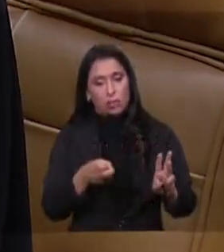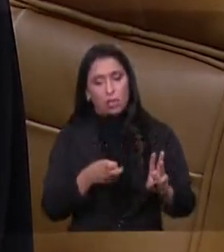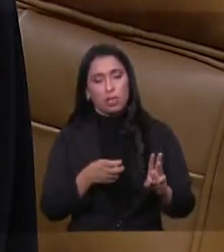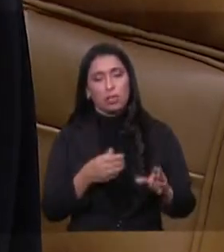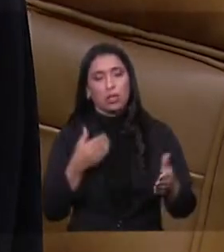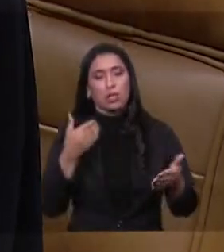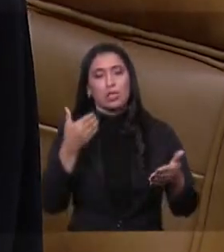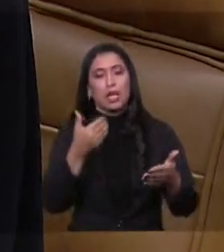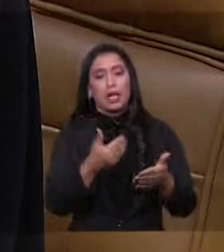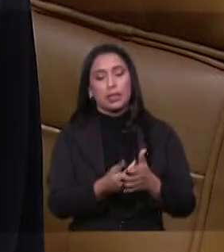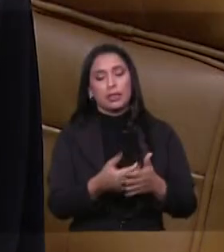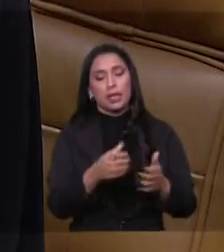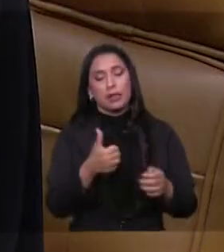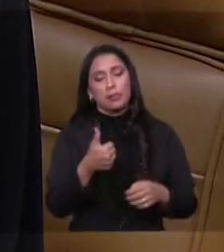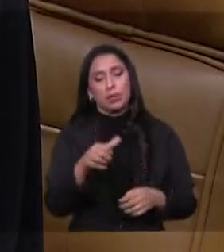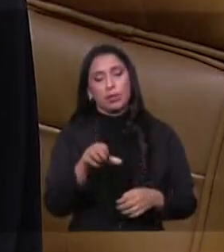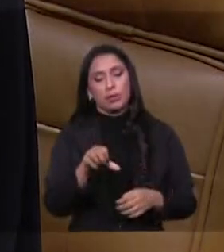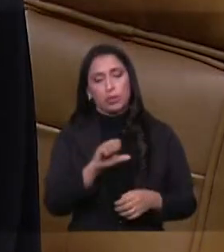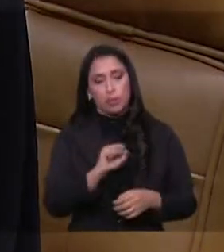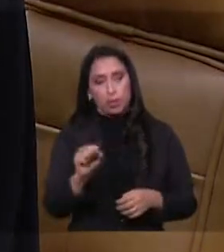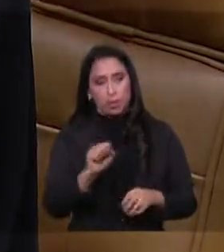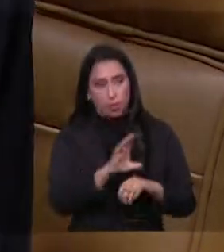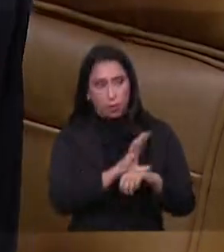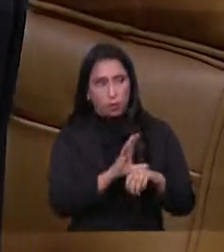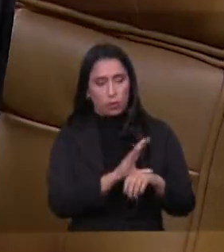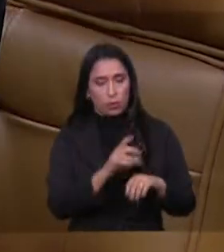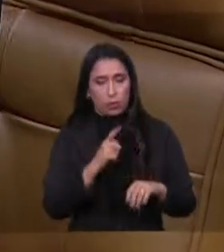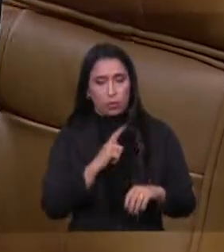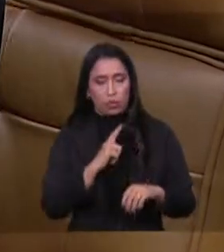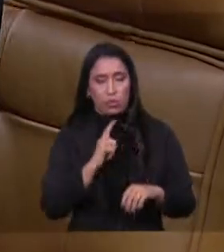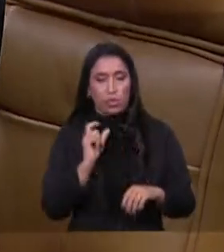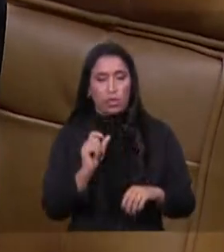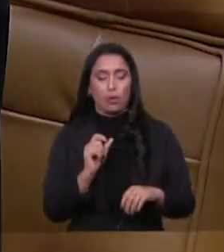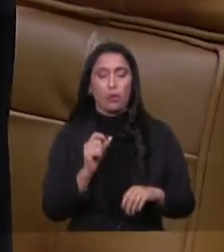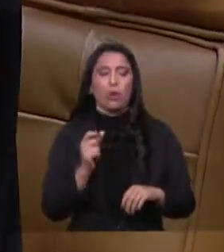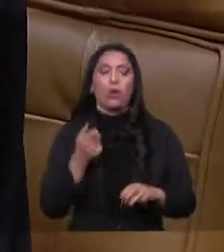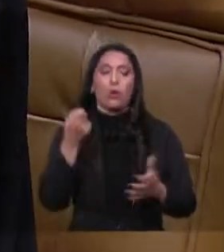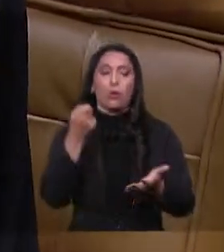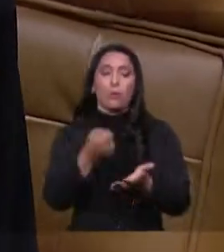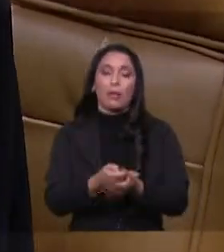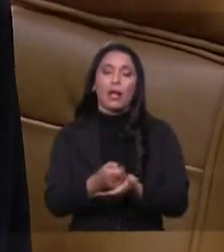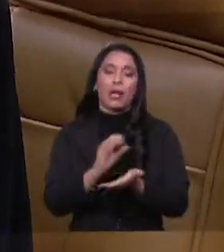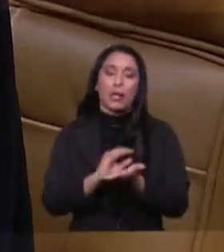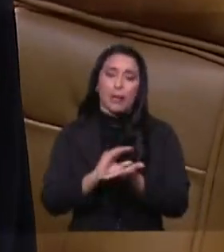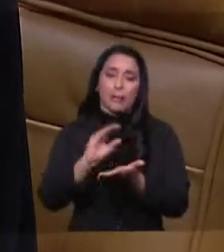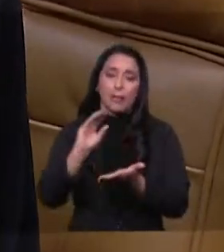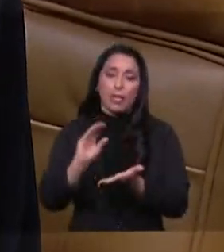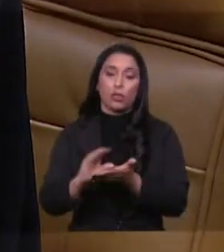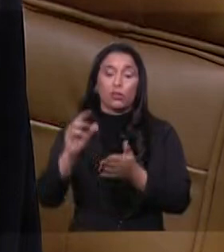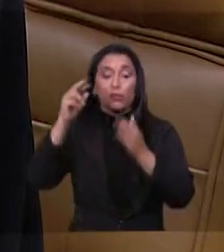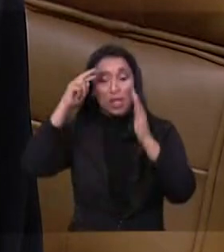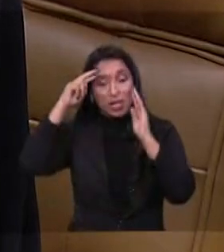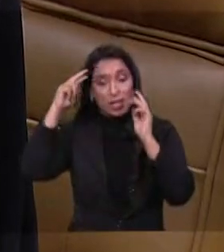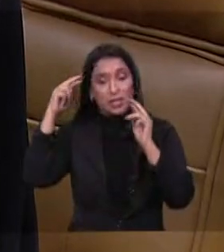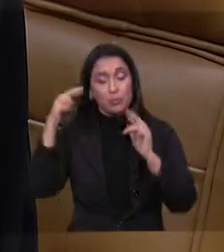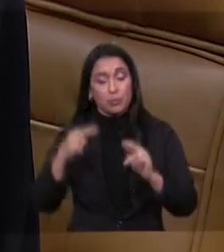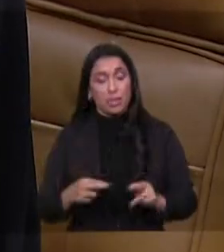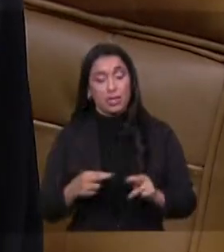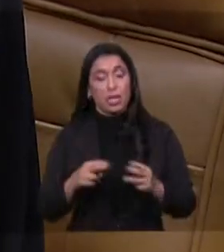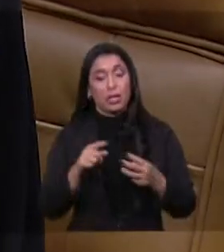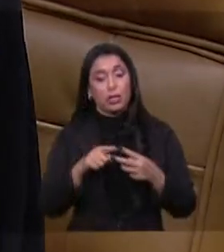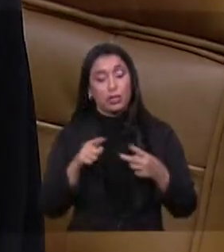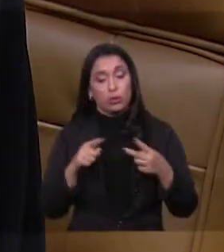da Constituição de 1988, o regime de indenização respeitará dupla